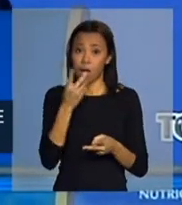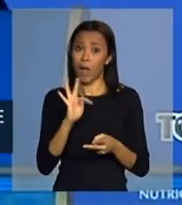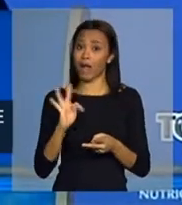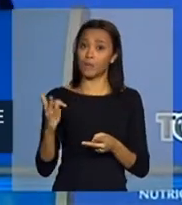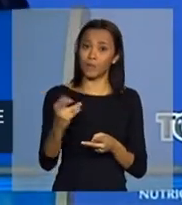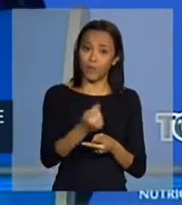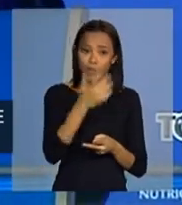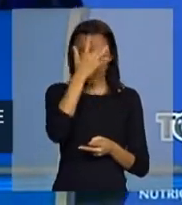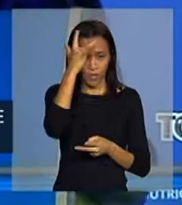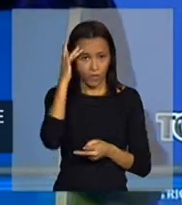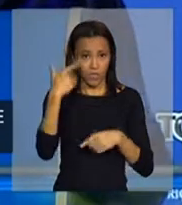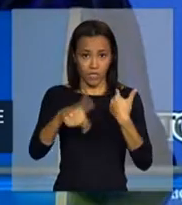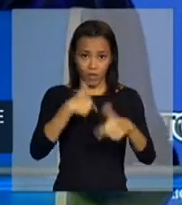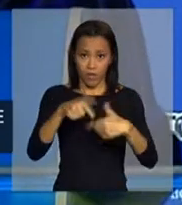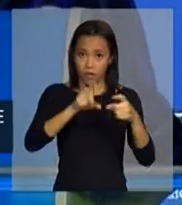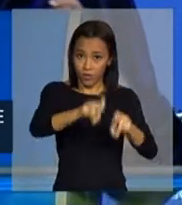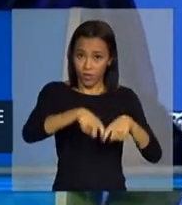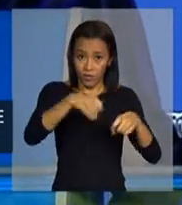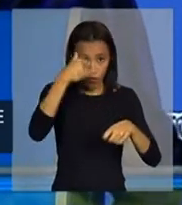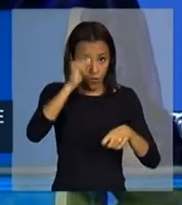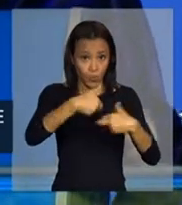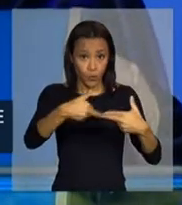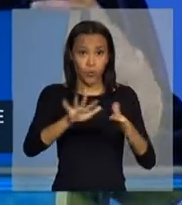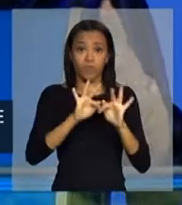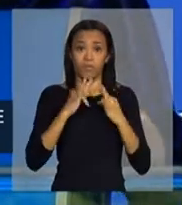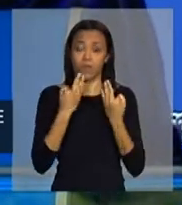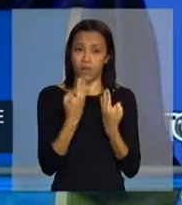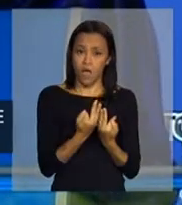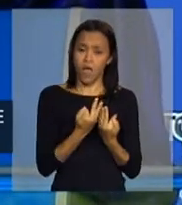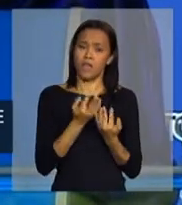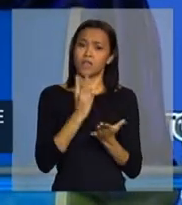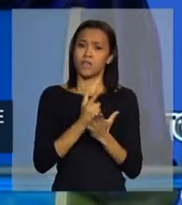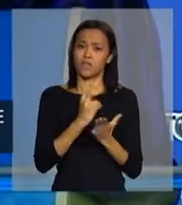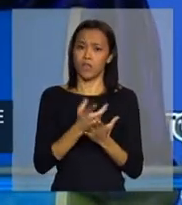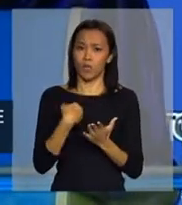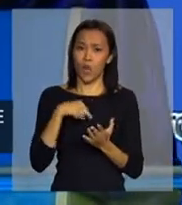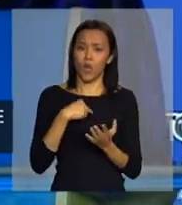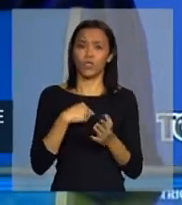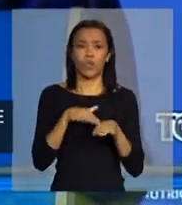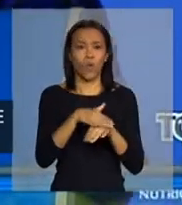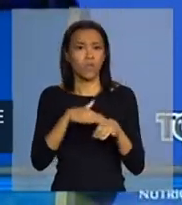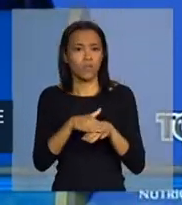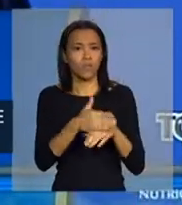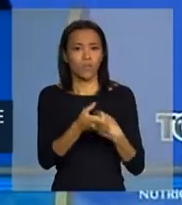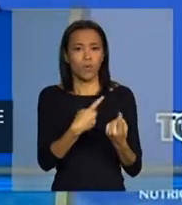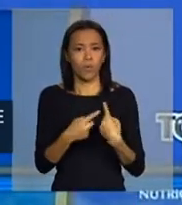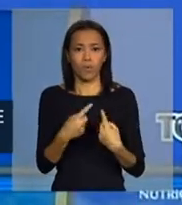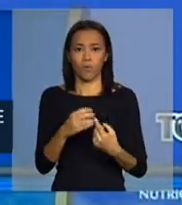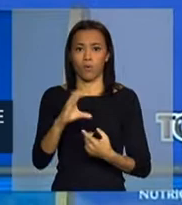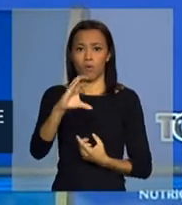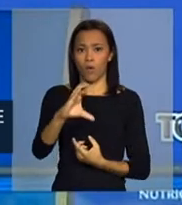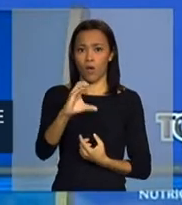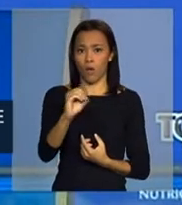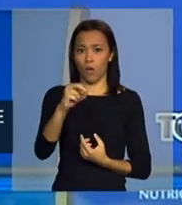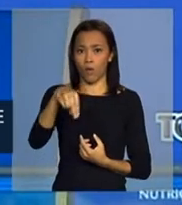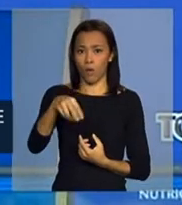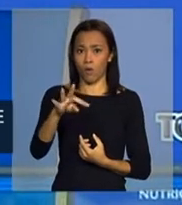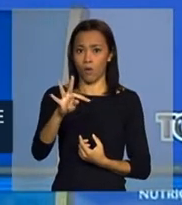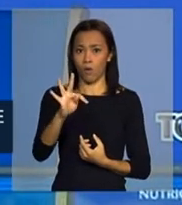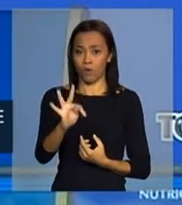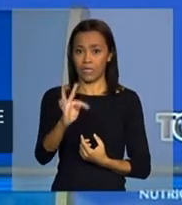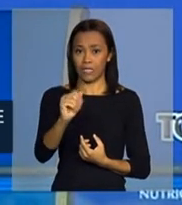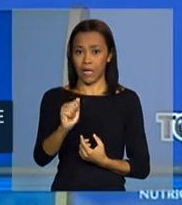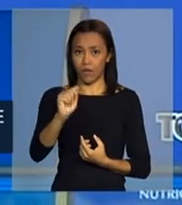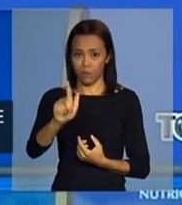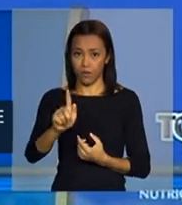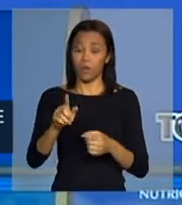agricultores familiares com os quais nós dialogamos, no caso, com a CONTAG. Mas, voltando à